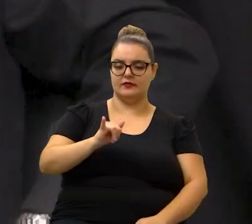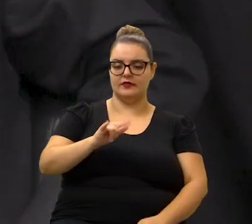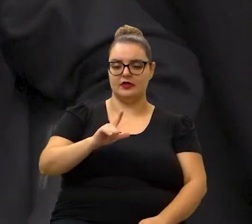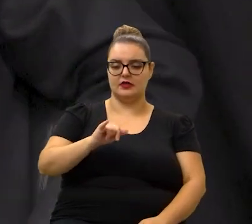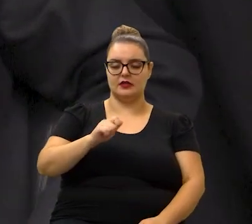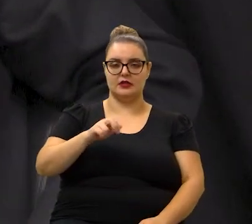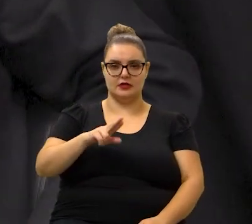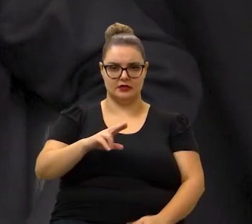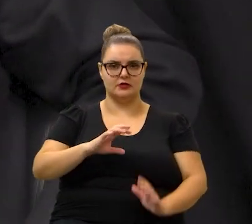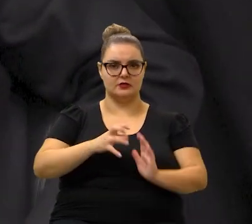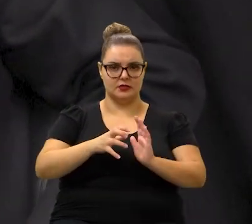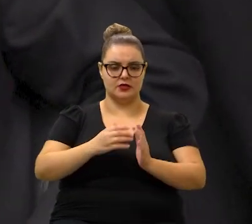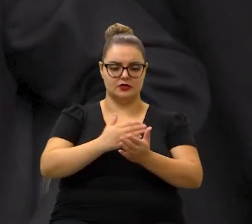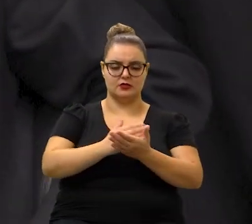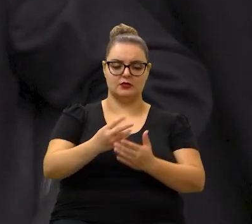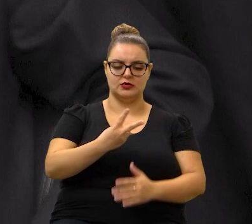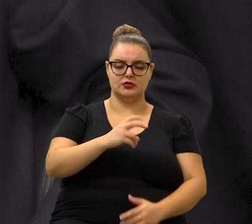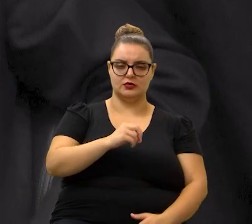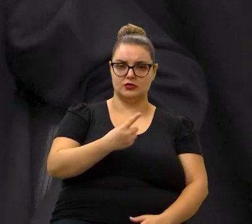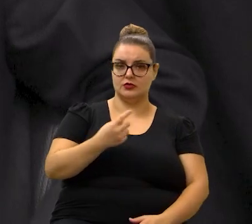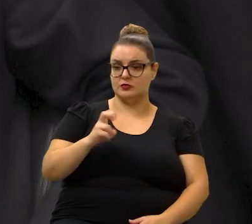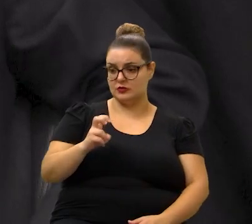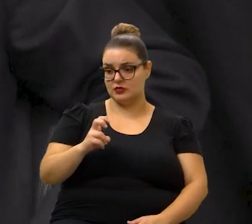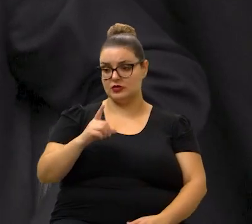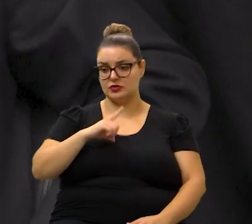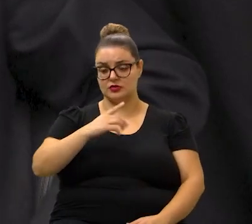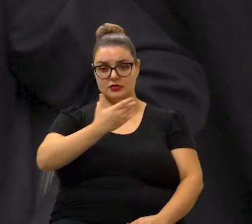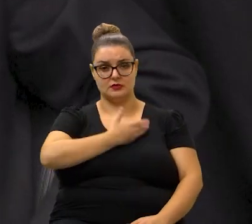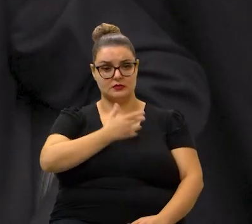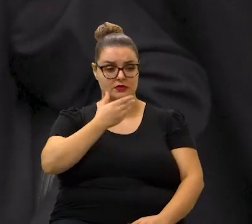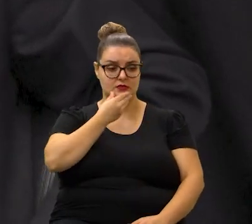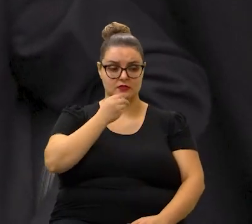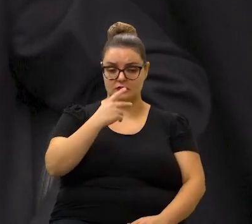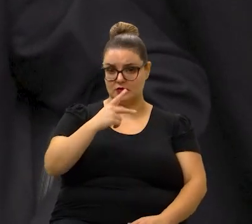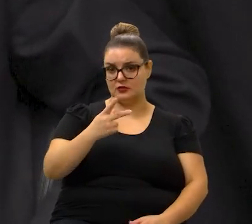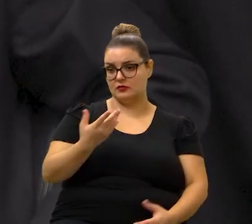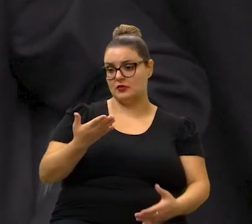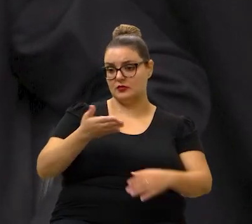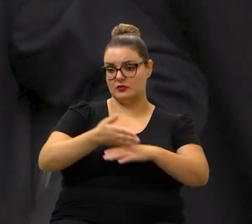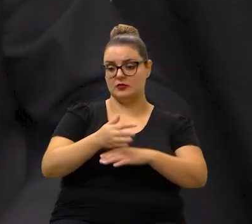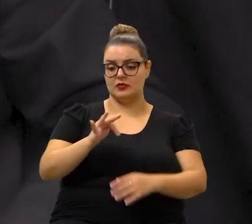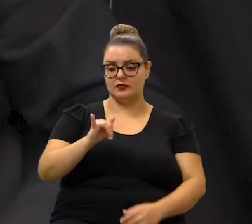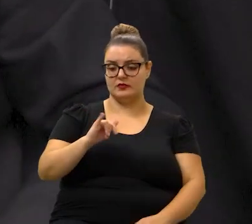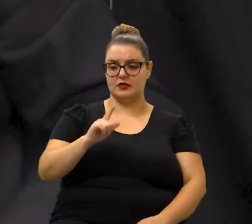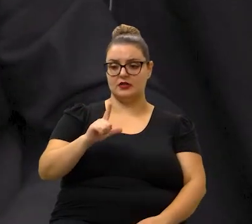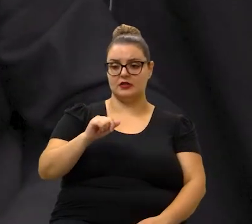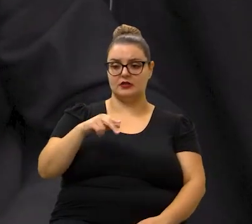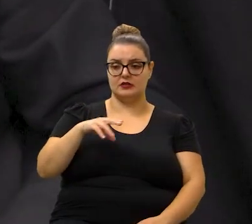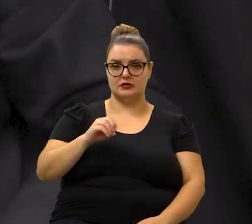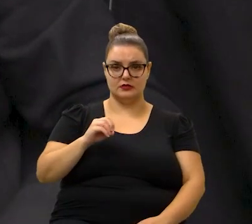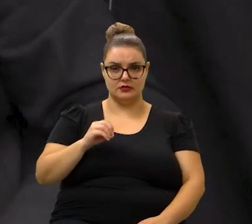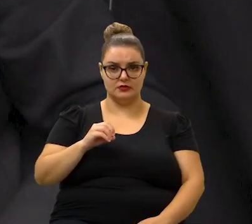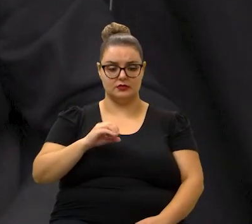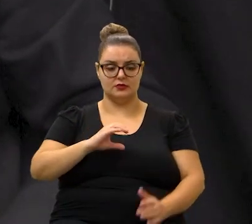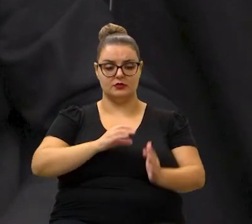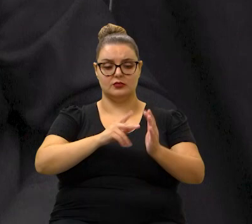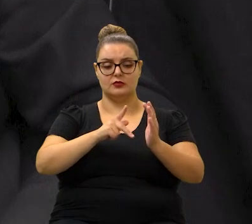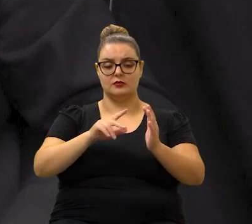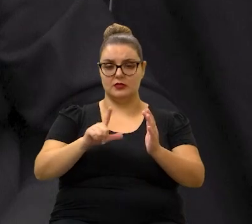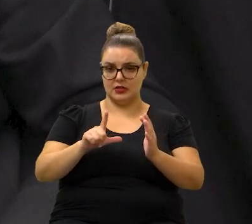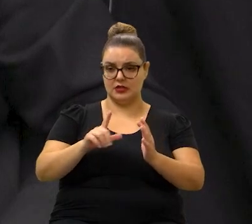então em no início de 2015 tinha essa amizade com ele e acabei me filiando no PL